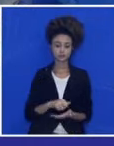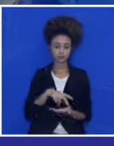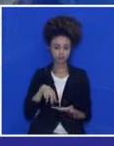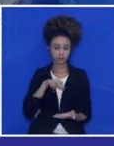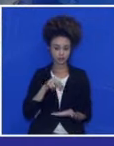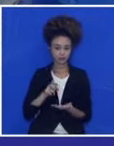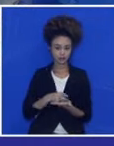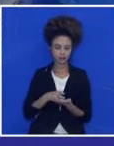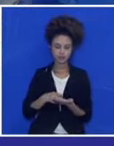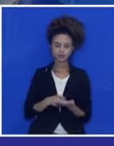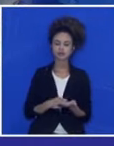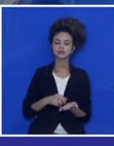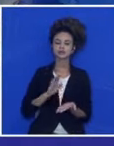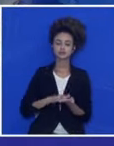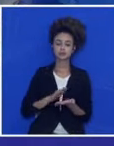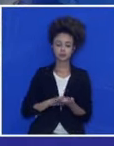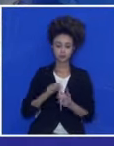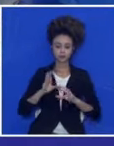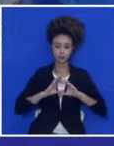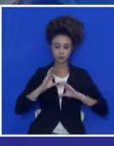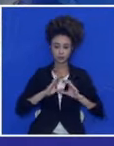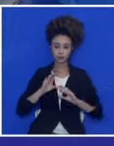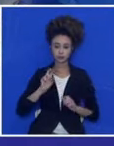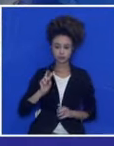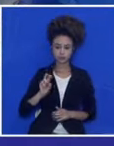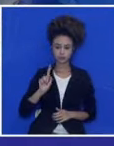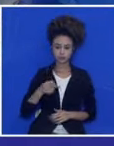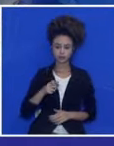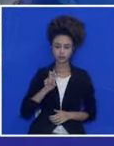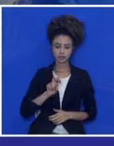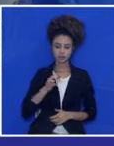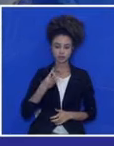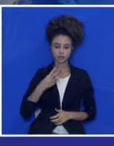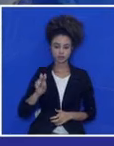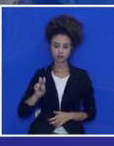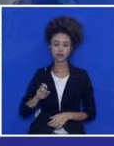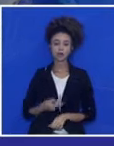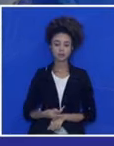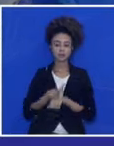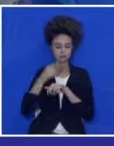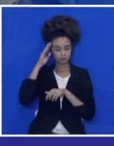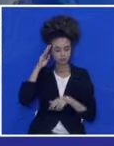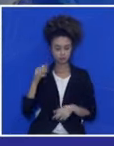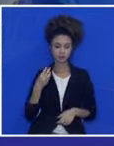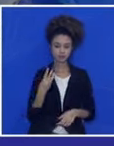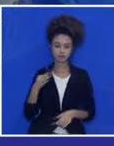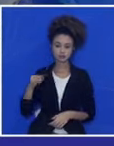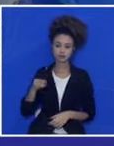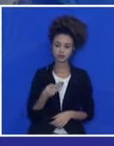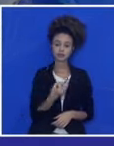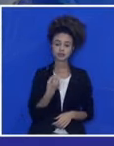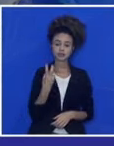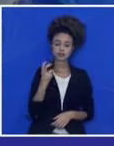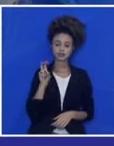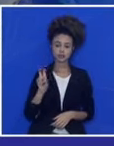sorteio da Quina, apostas em mãos, concurso 5.535 com o prêmio principal de